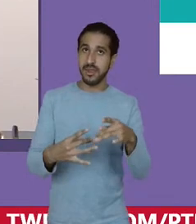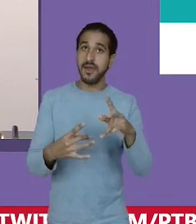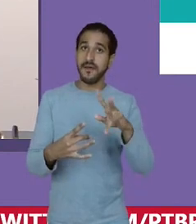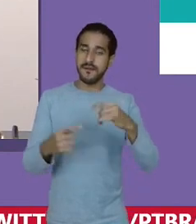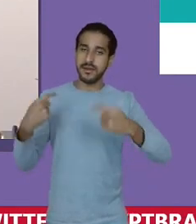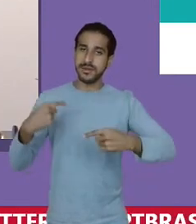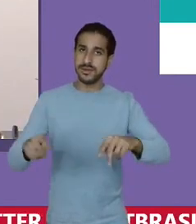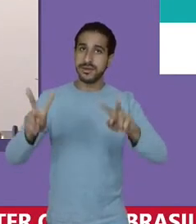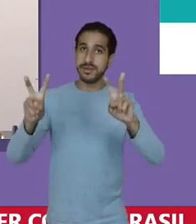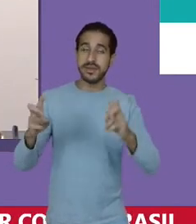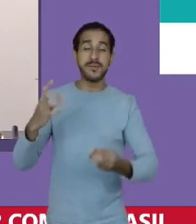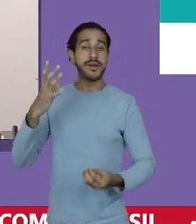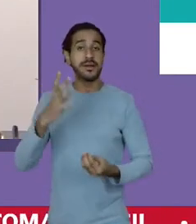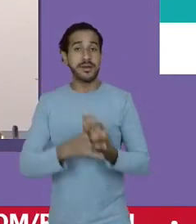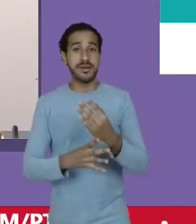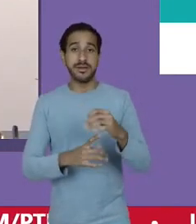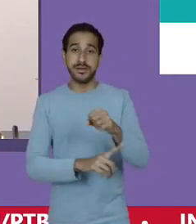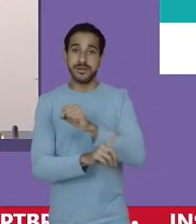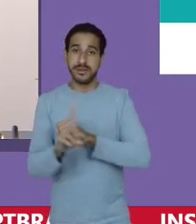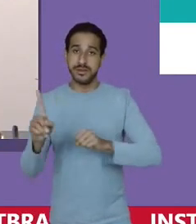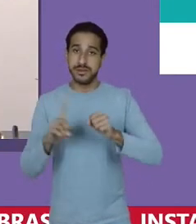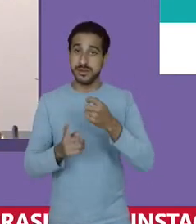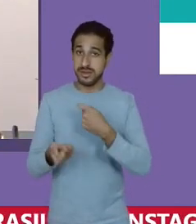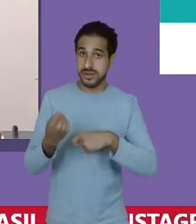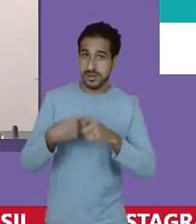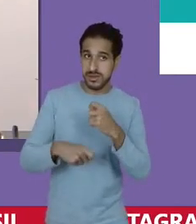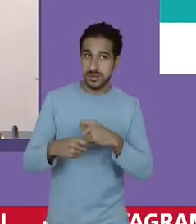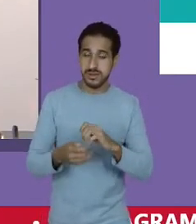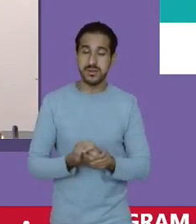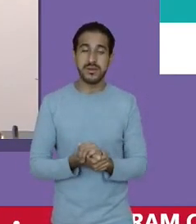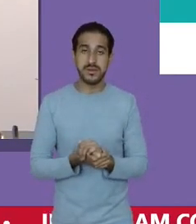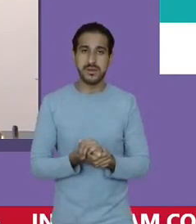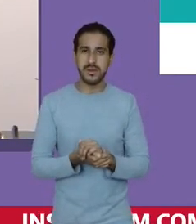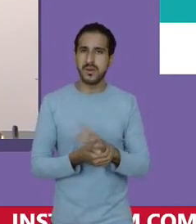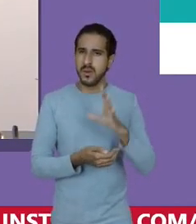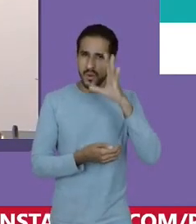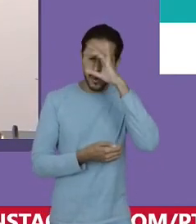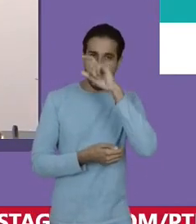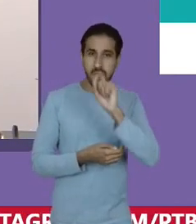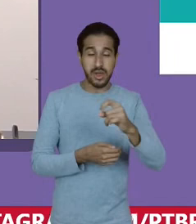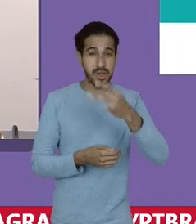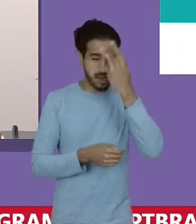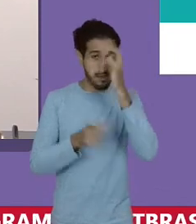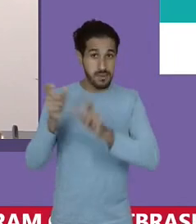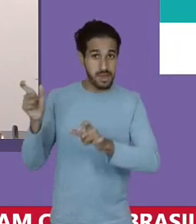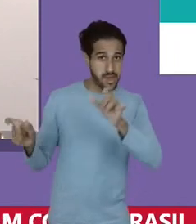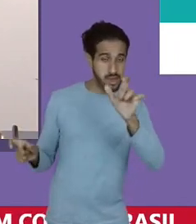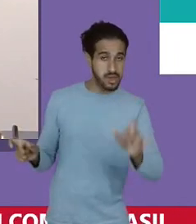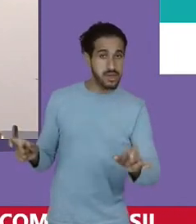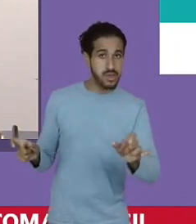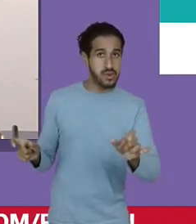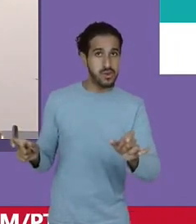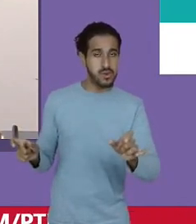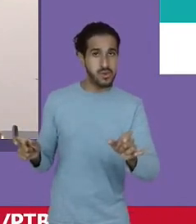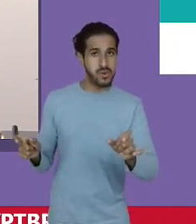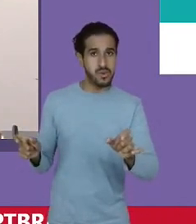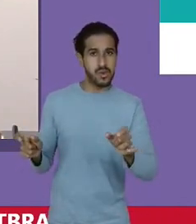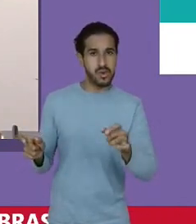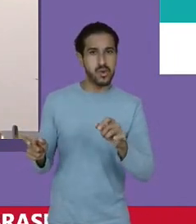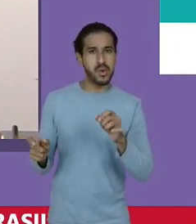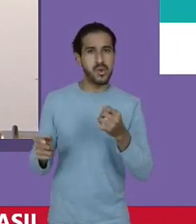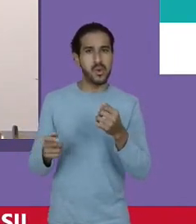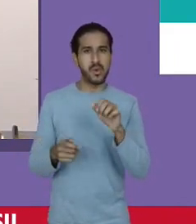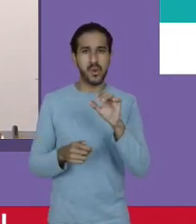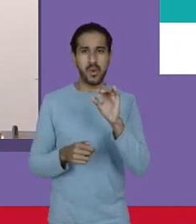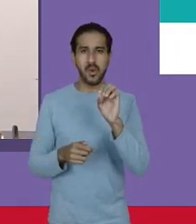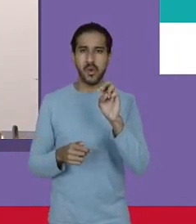um debate sobre a construção social de mercados, compreendendo que as pessoas, o consumo que as